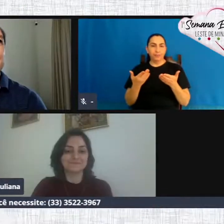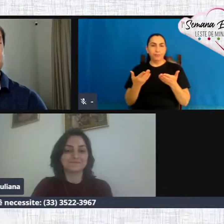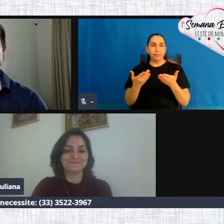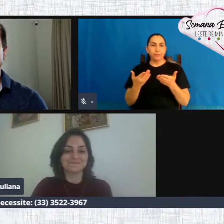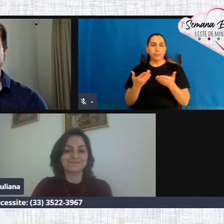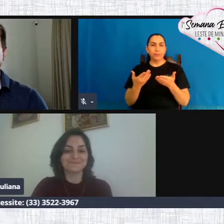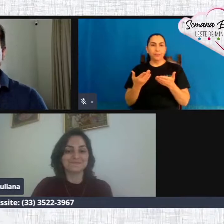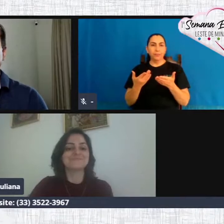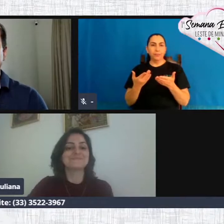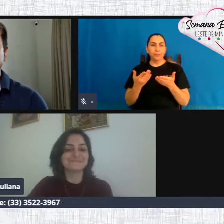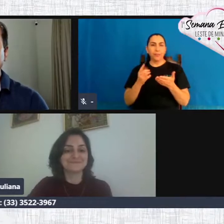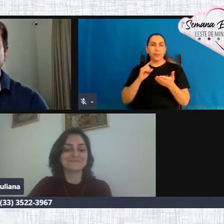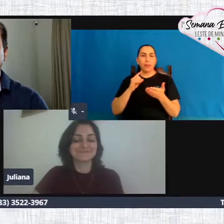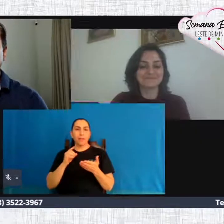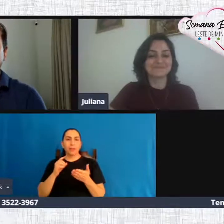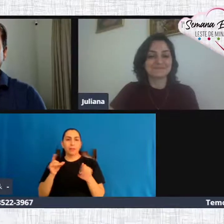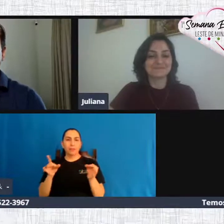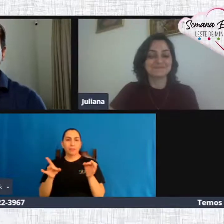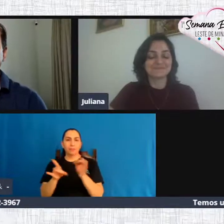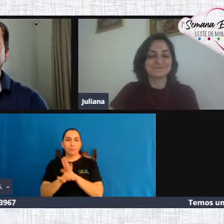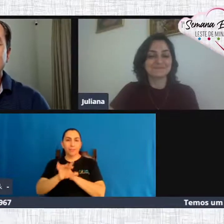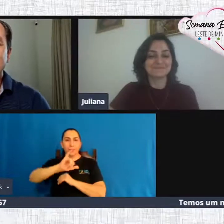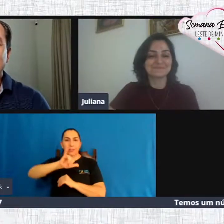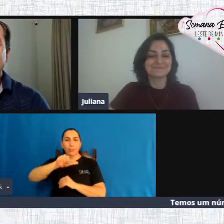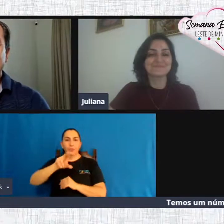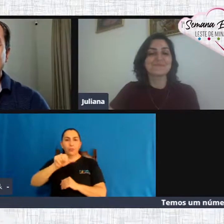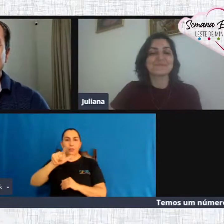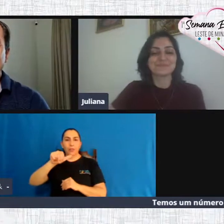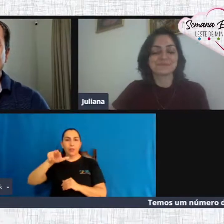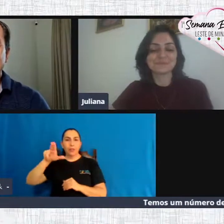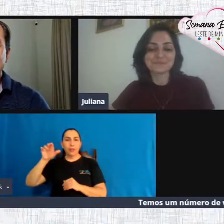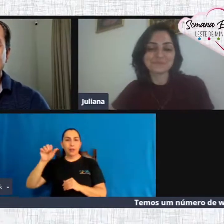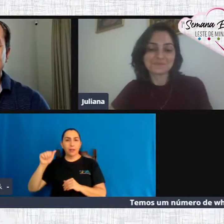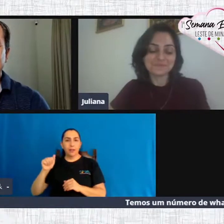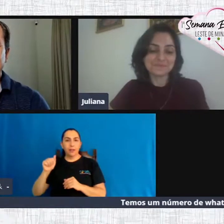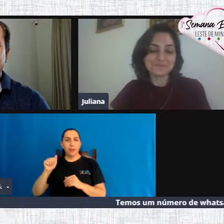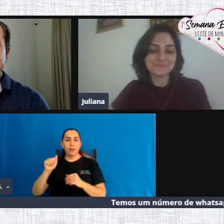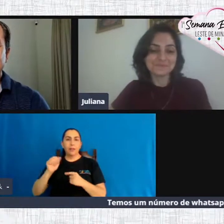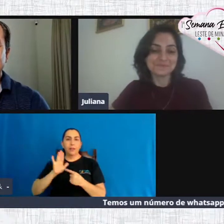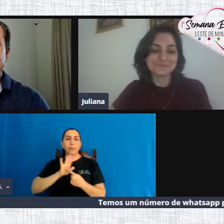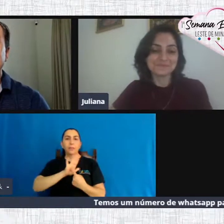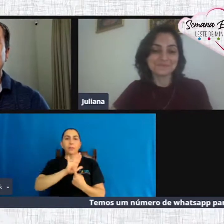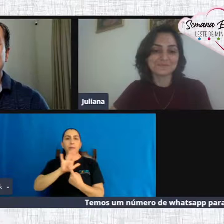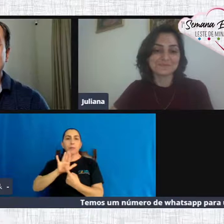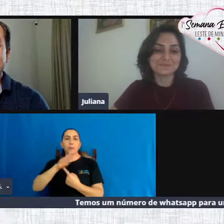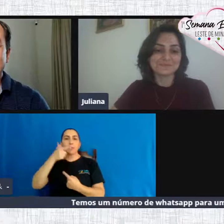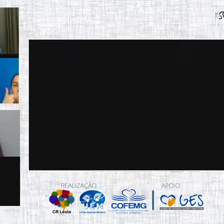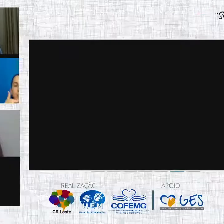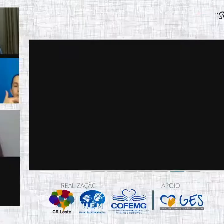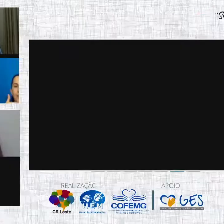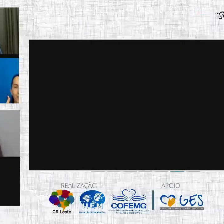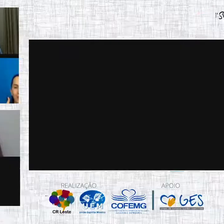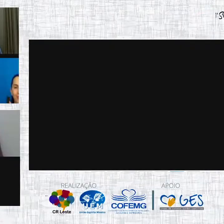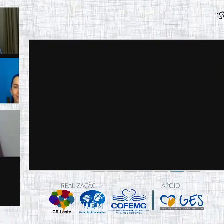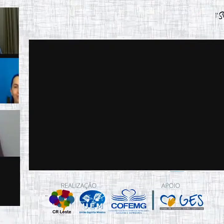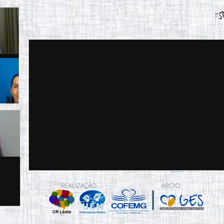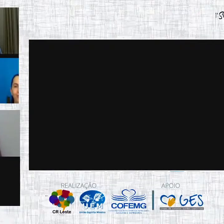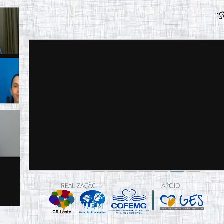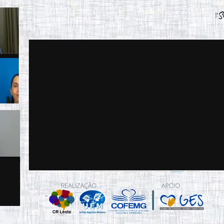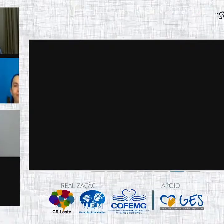então devolve a palavra aí para a Juliana para que ela conduza então essa segunda parte, terceira parte, aliás.